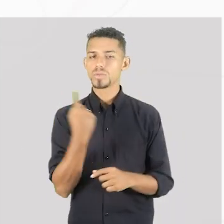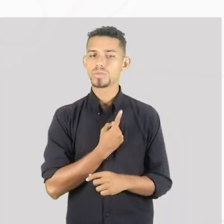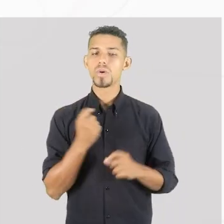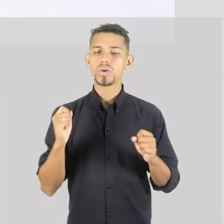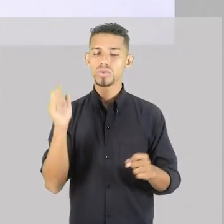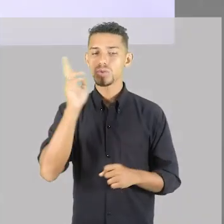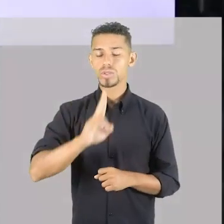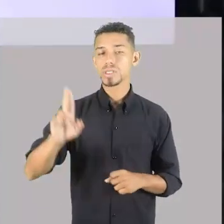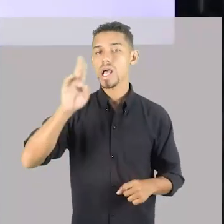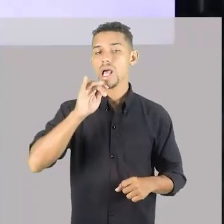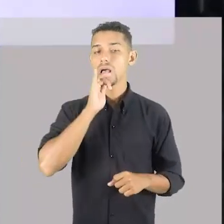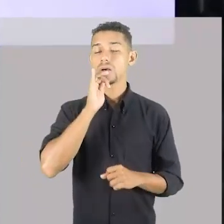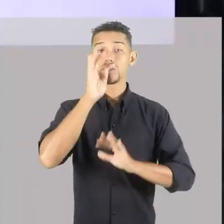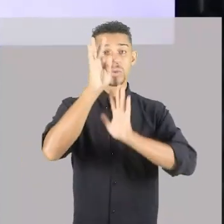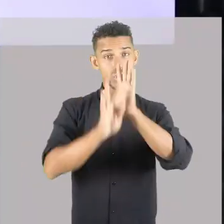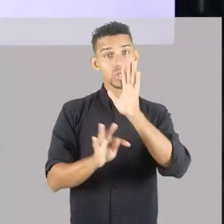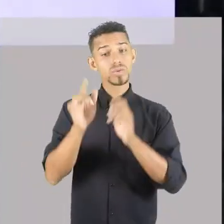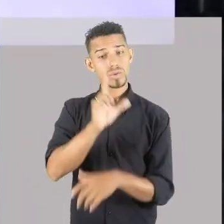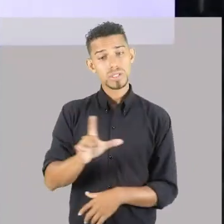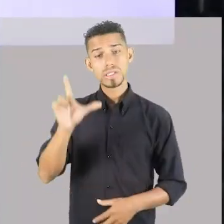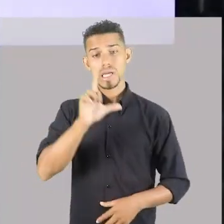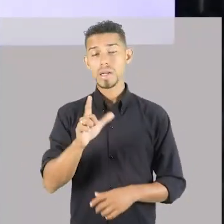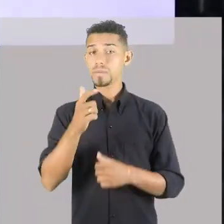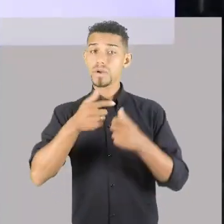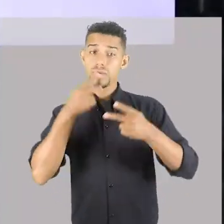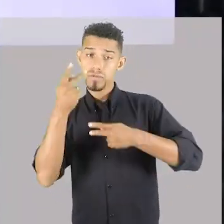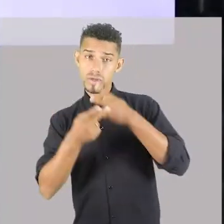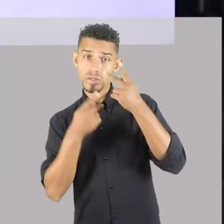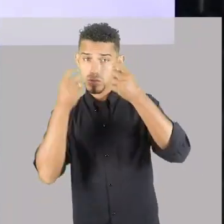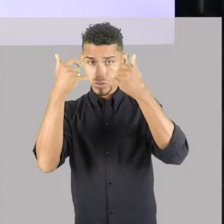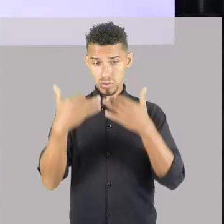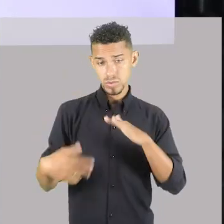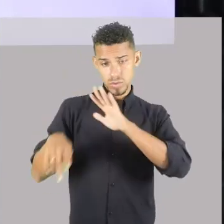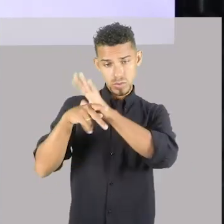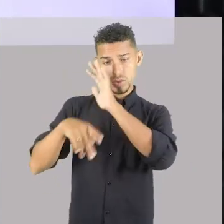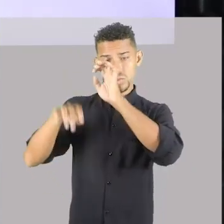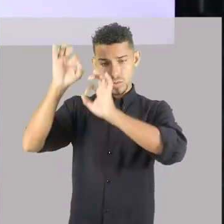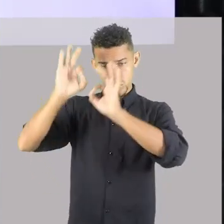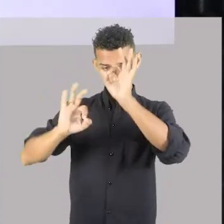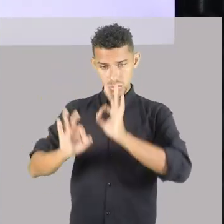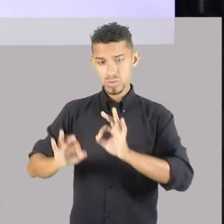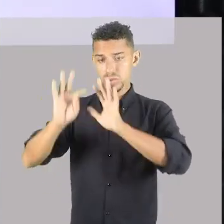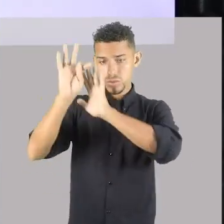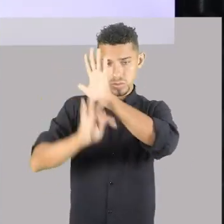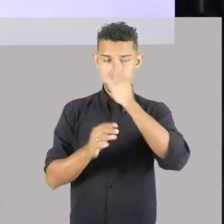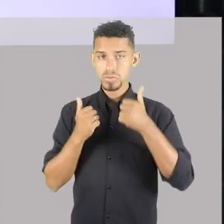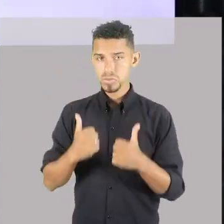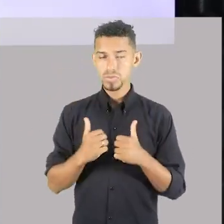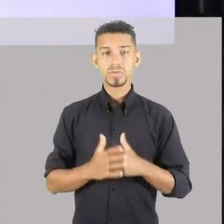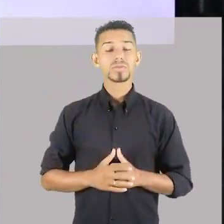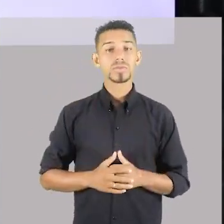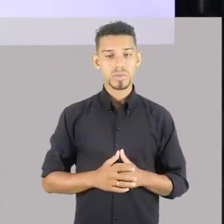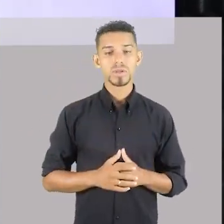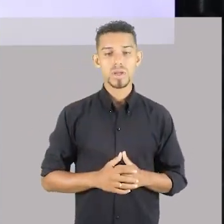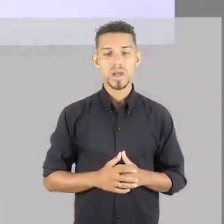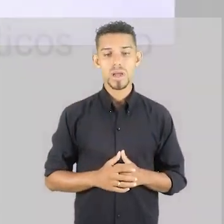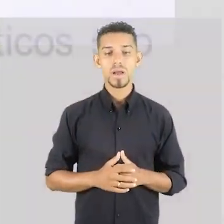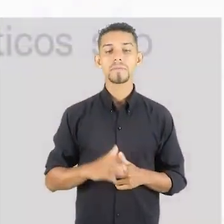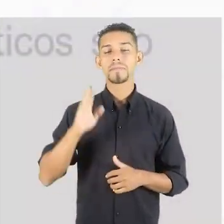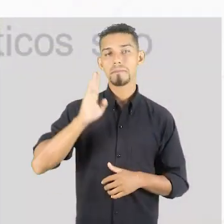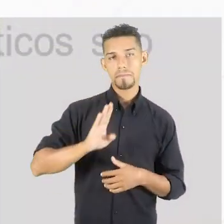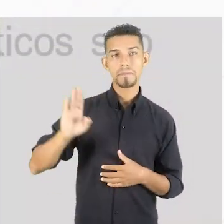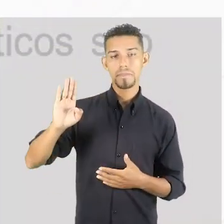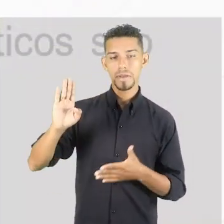podemos utilizar o texto literário para falar sobre a própria construção desse texto. Tá? Então, a opção correta, a